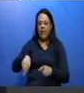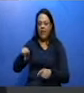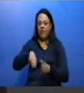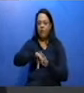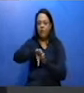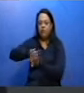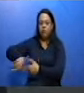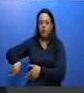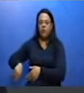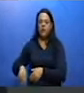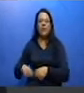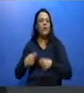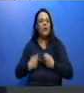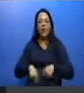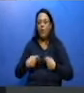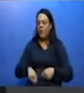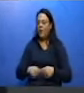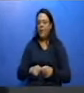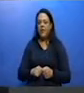da atividade 1.